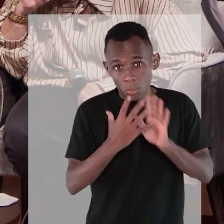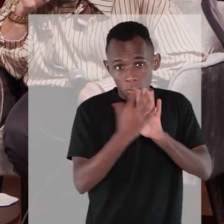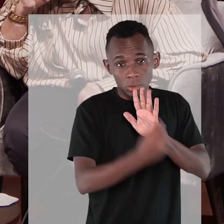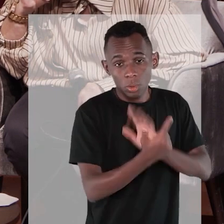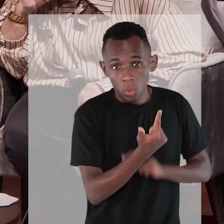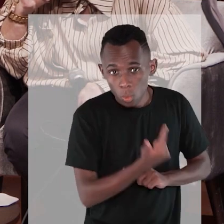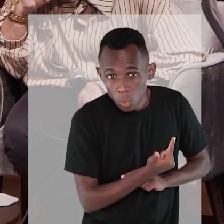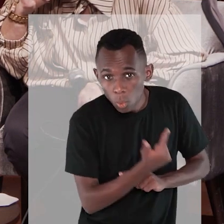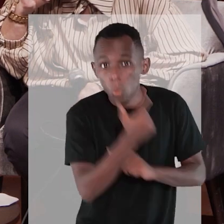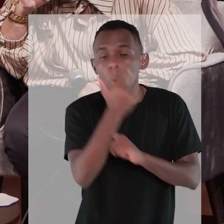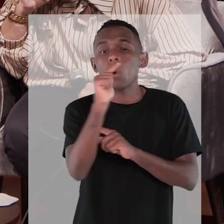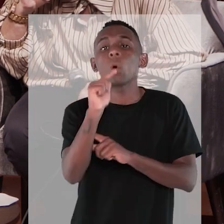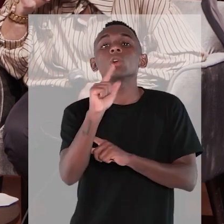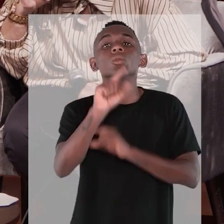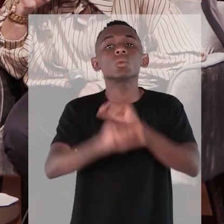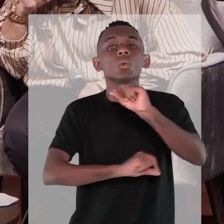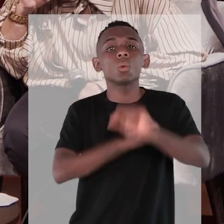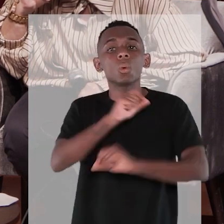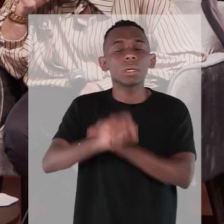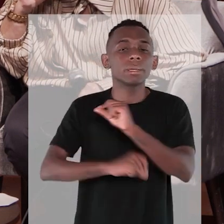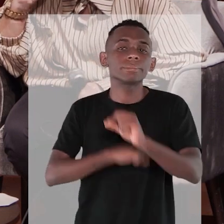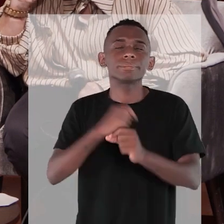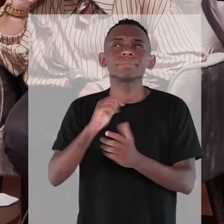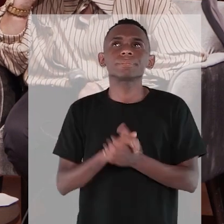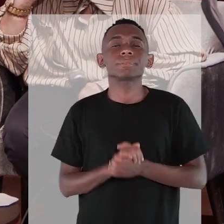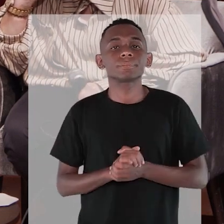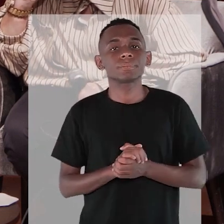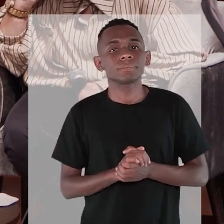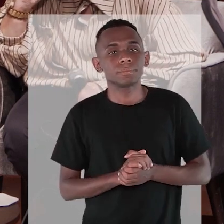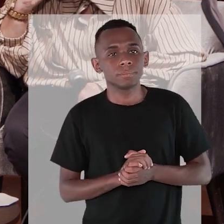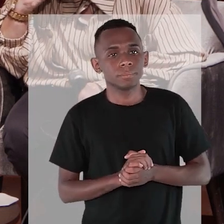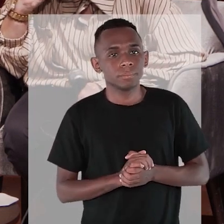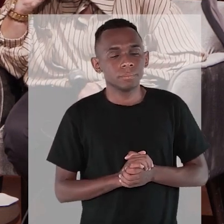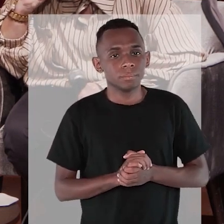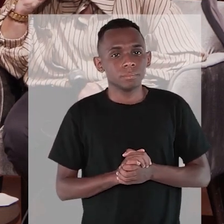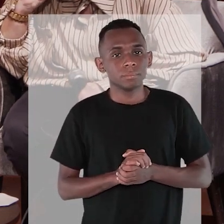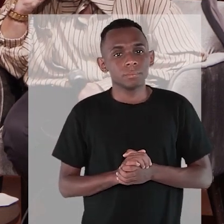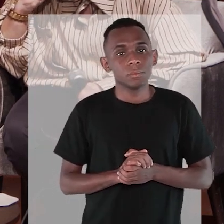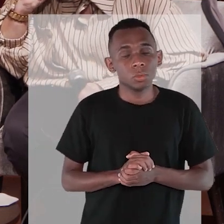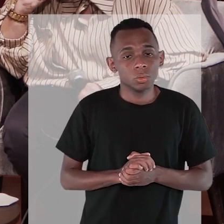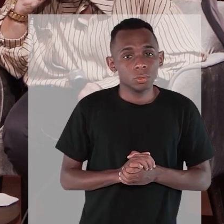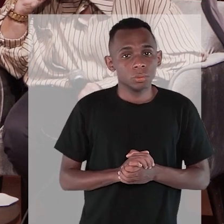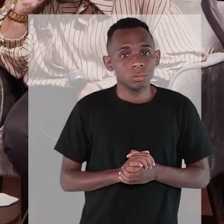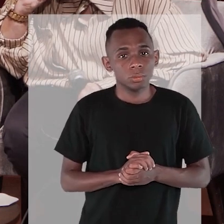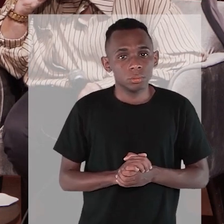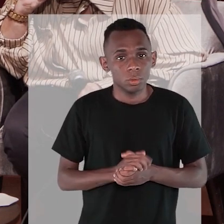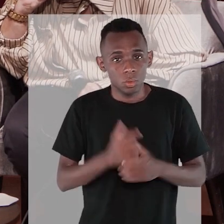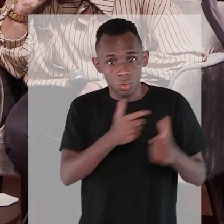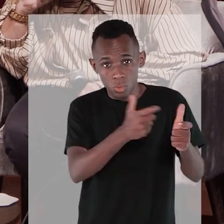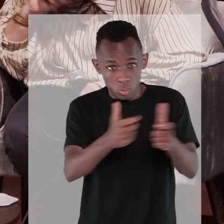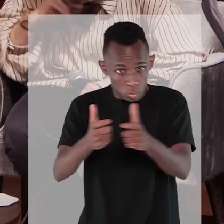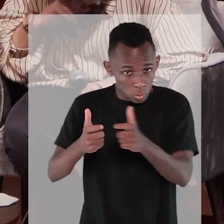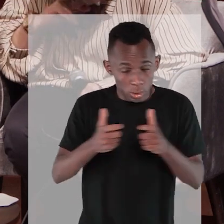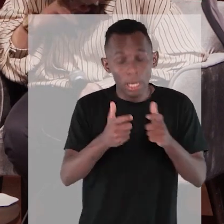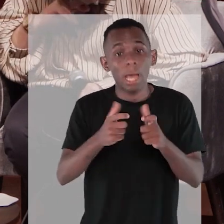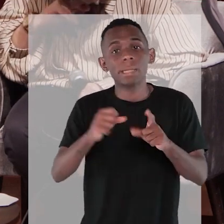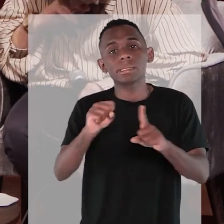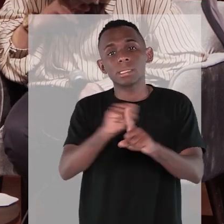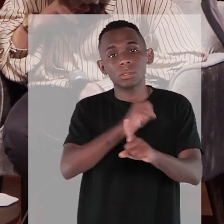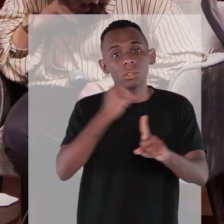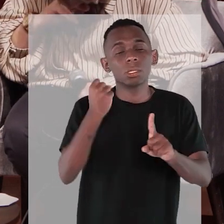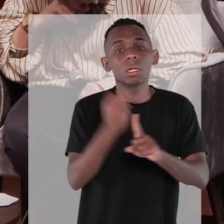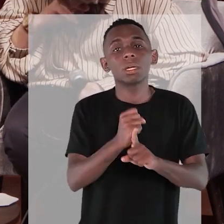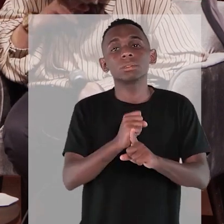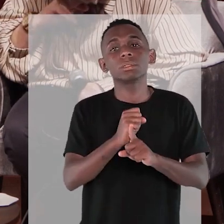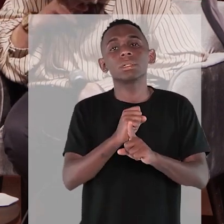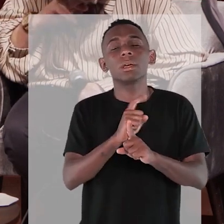autoritarismo, que é ocupar, né, digamos assim, os meandros da sociedade com a força, digamos